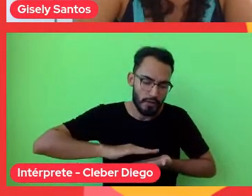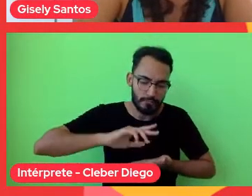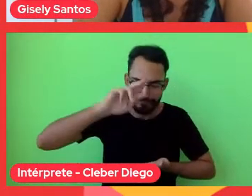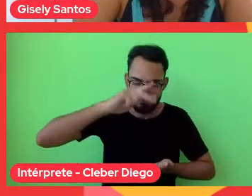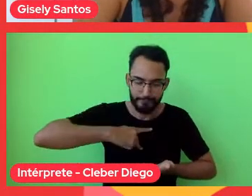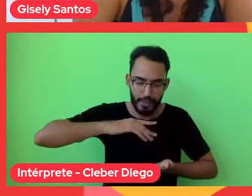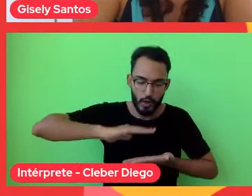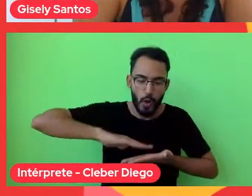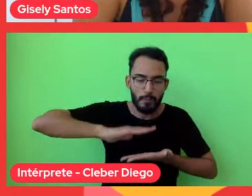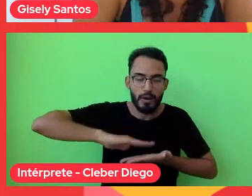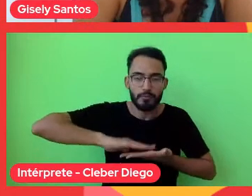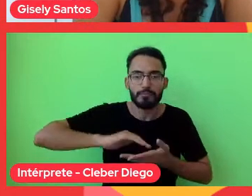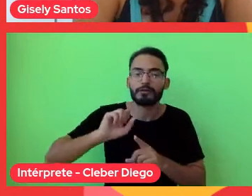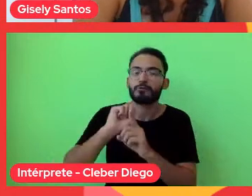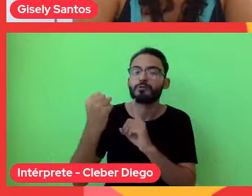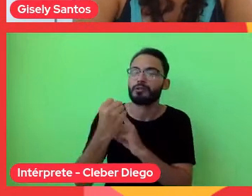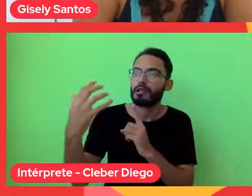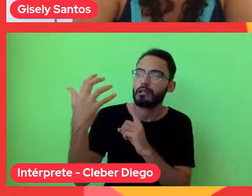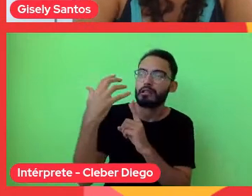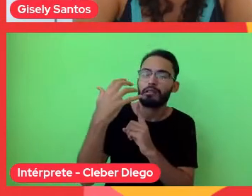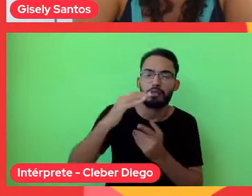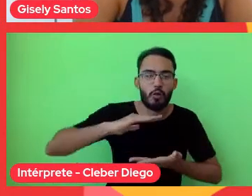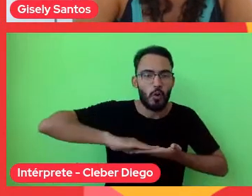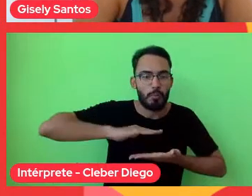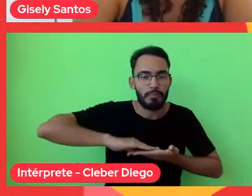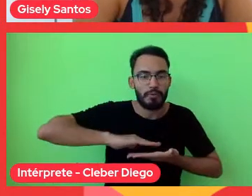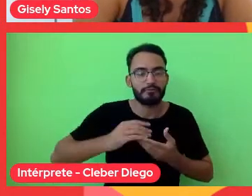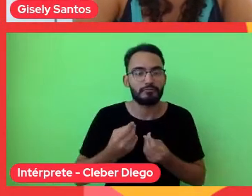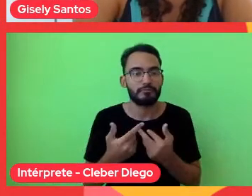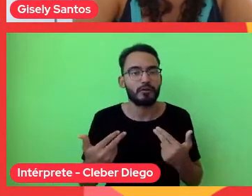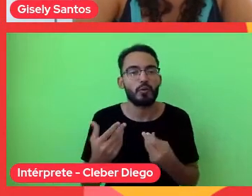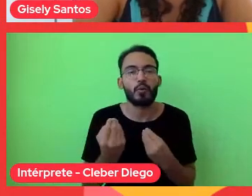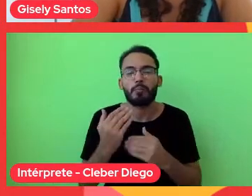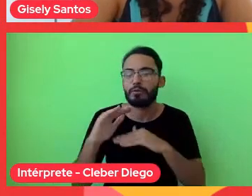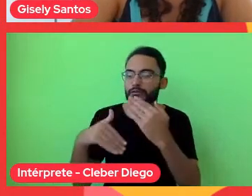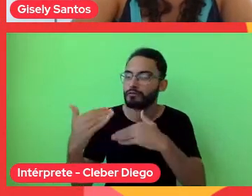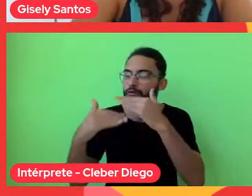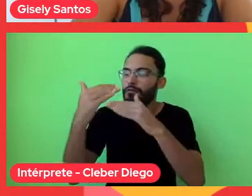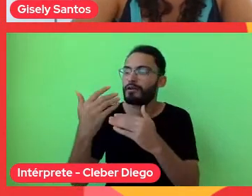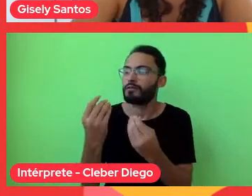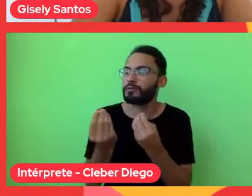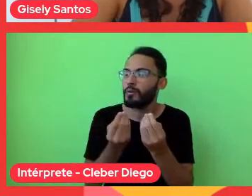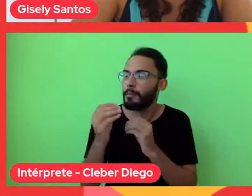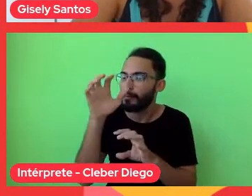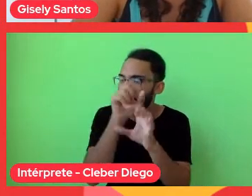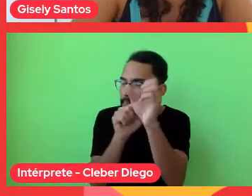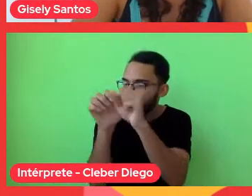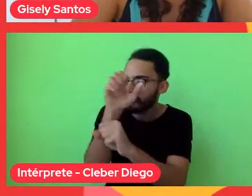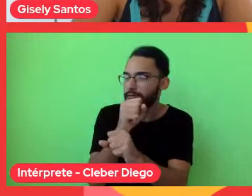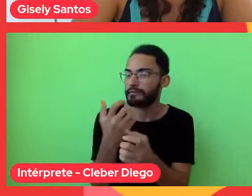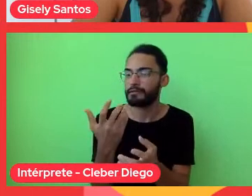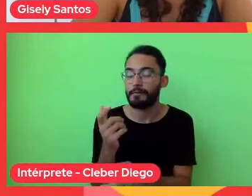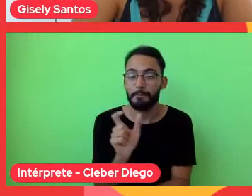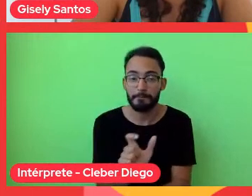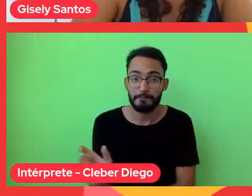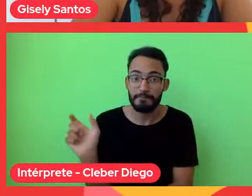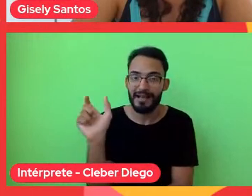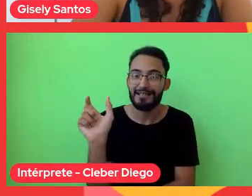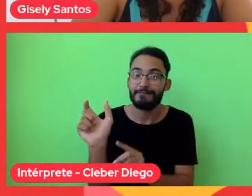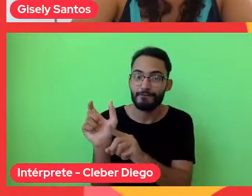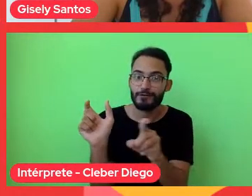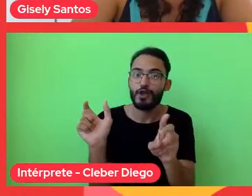vem da sociedade. Como se desenvolver, crescer, aprender? E aí uma palavra que vocês acabaram de